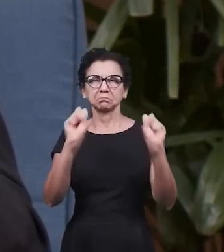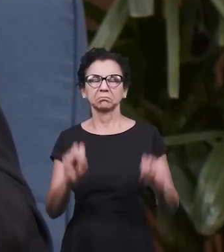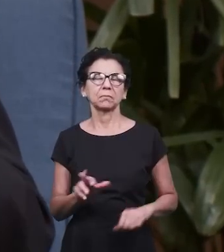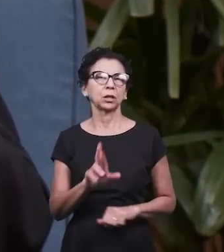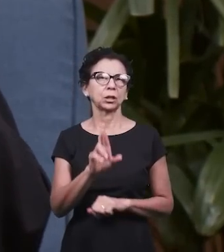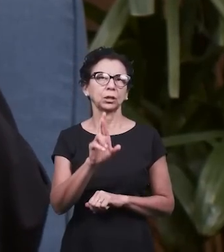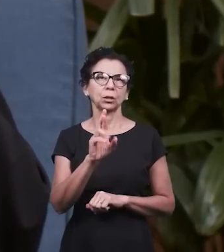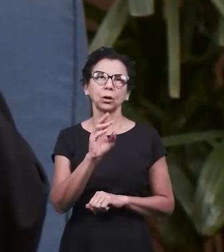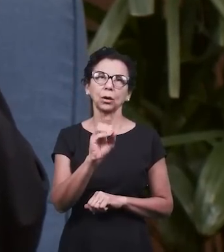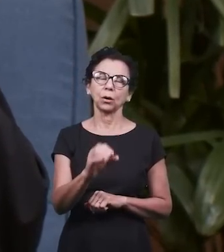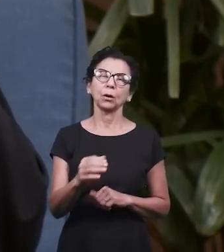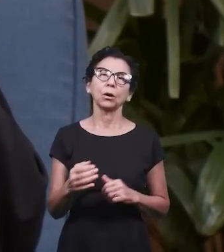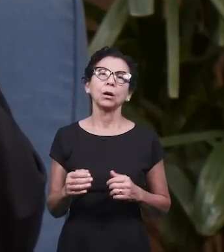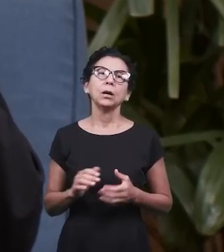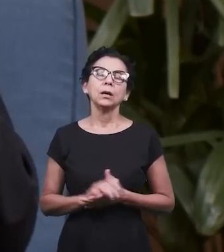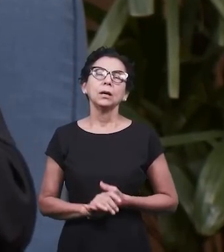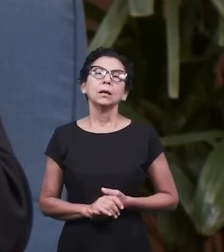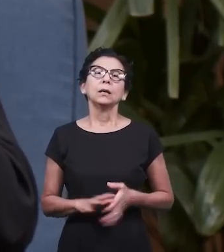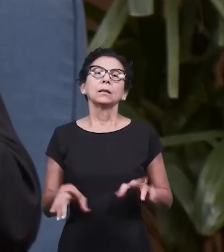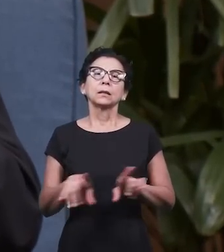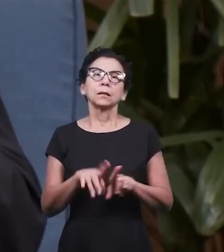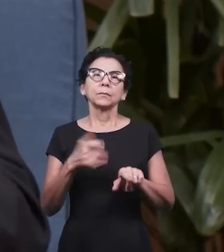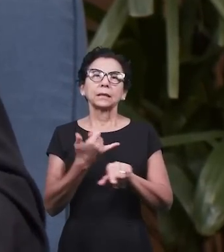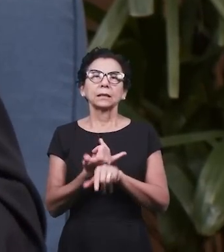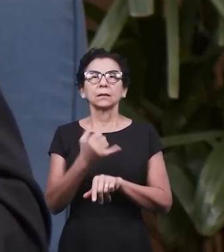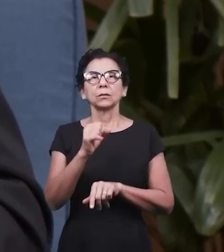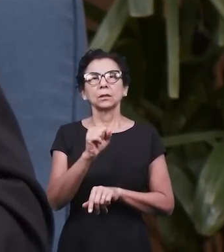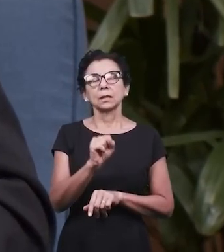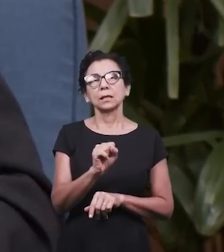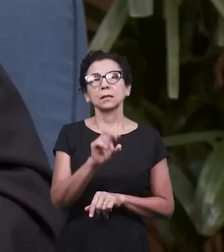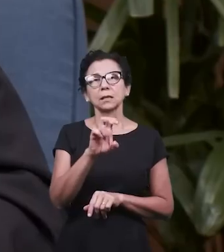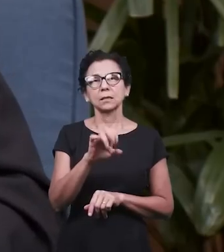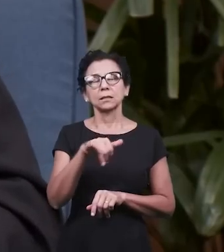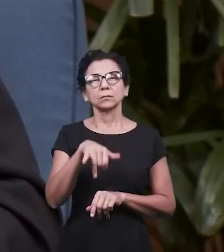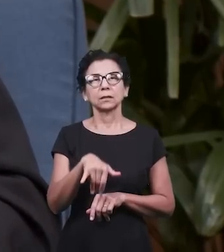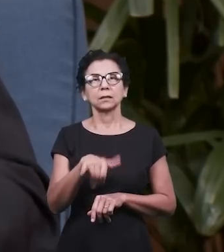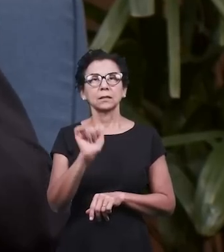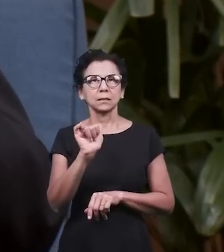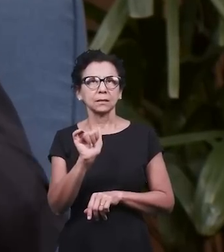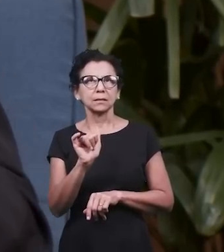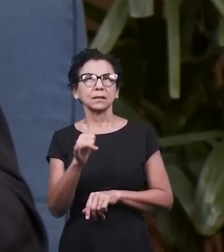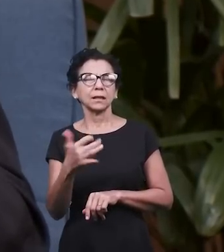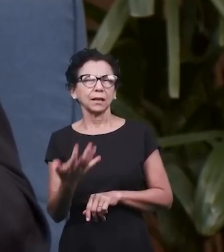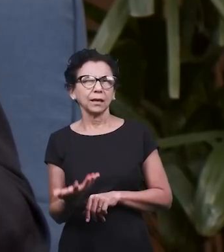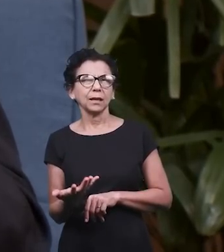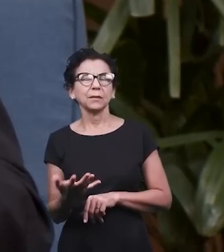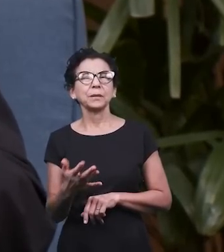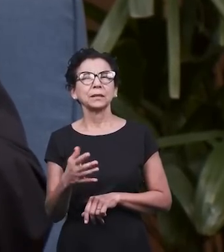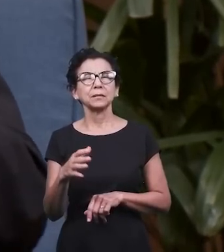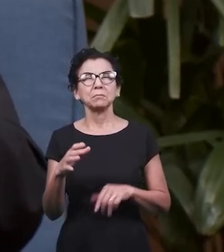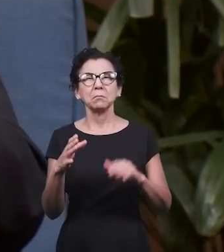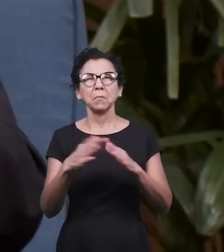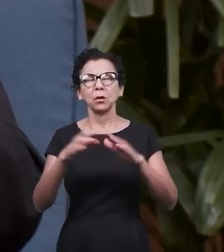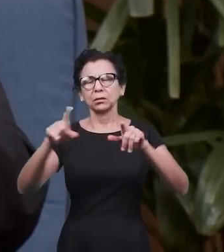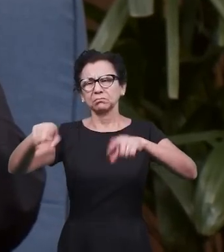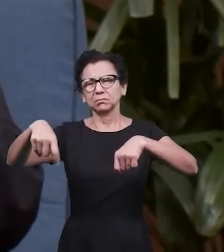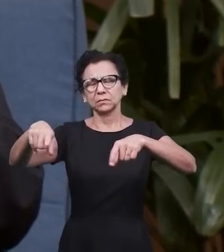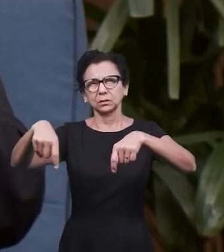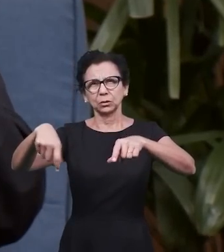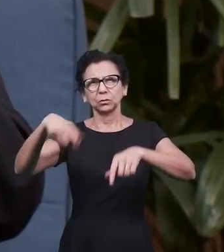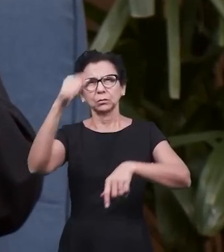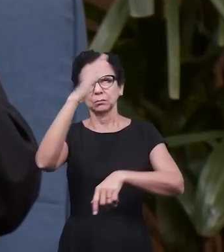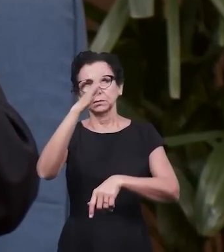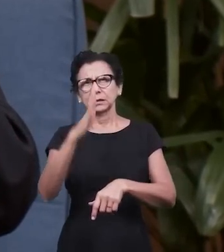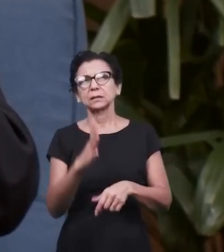da Embratel, você pode estar nos vendo pelo canal 85 da Sky, que também é o sistema RO da Sky, né? Para quem mora no interior do